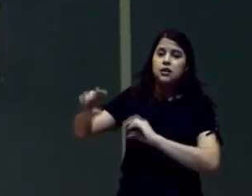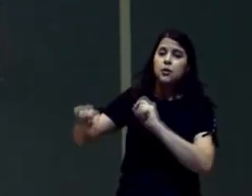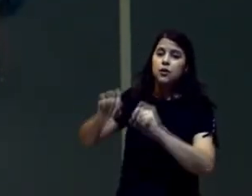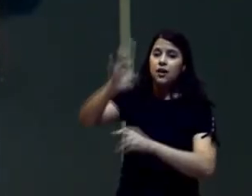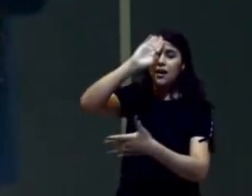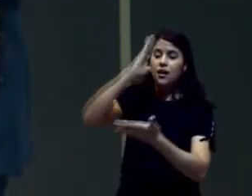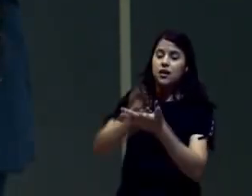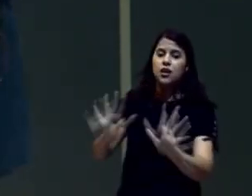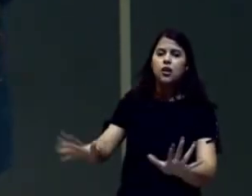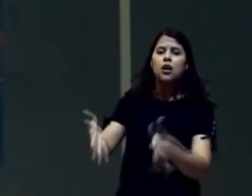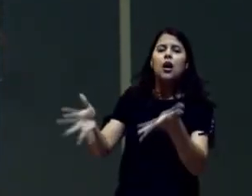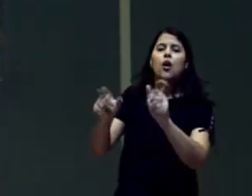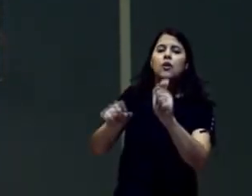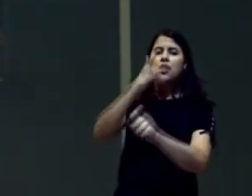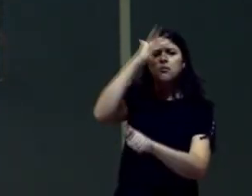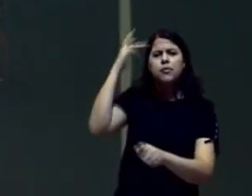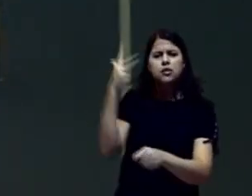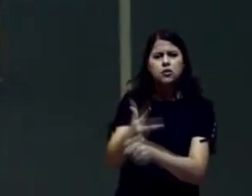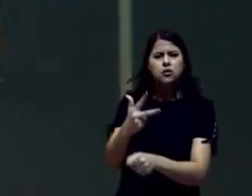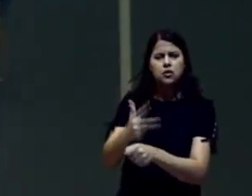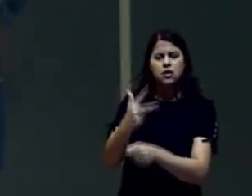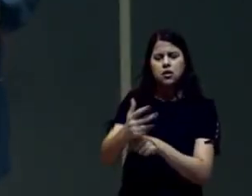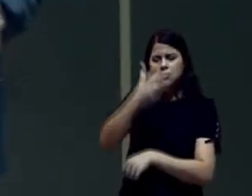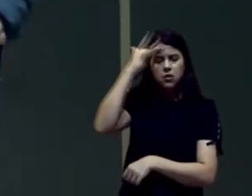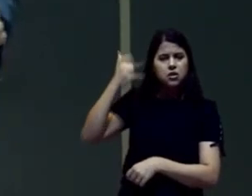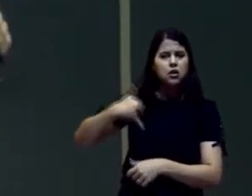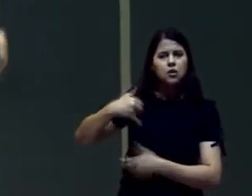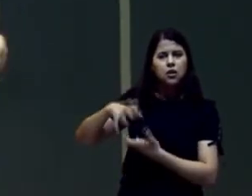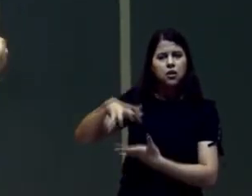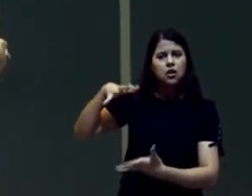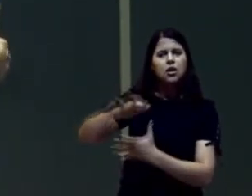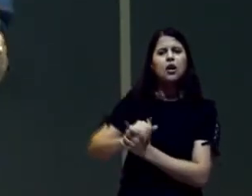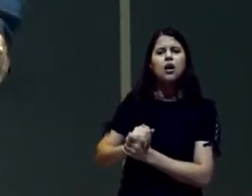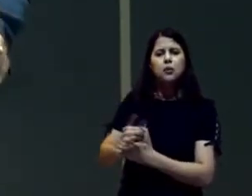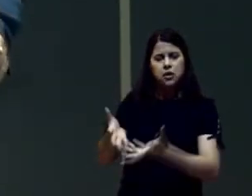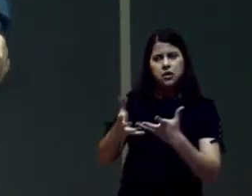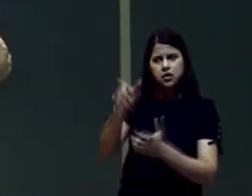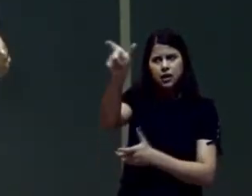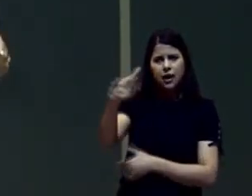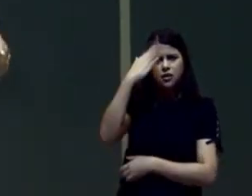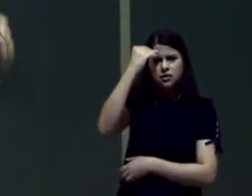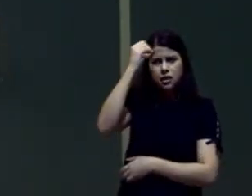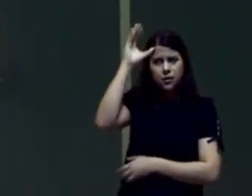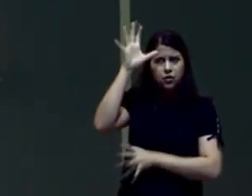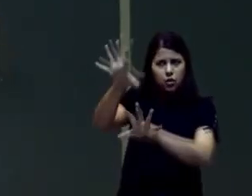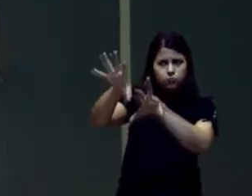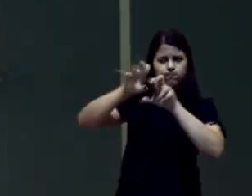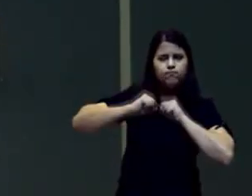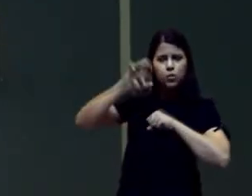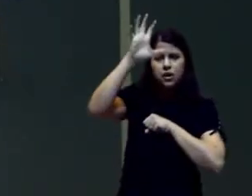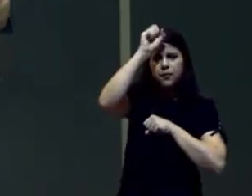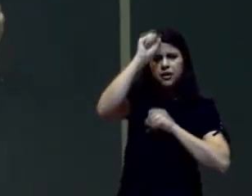aleluia, maduras. Mas Paulo resolve investir todo o seu patrimônio no